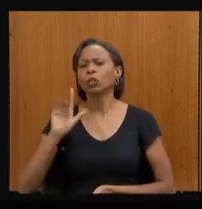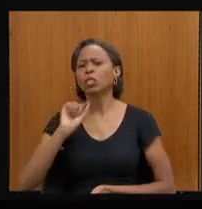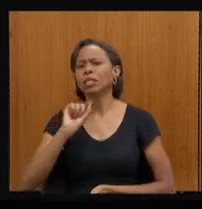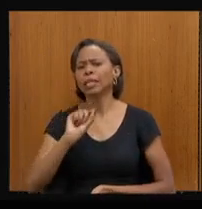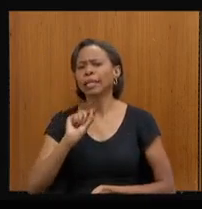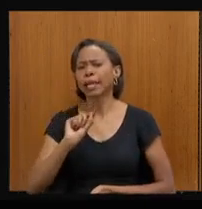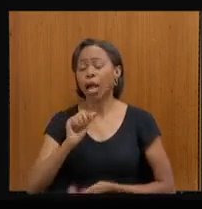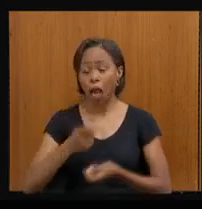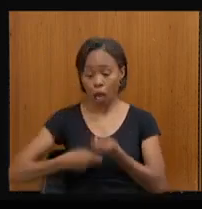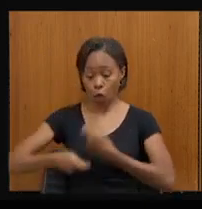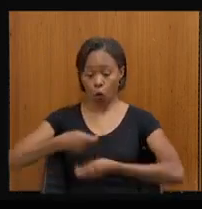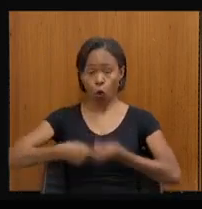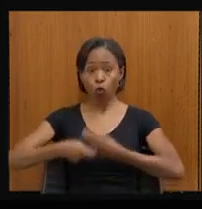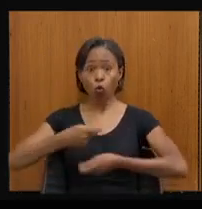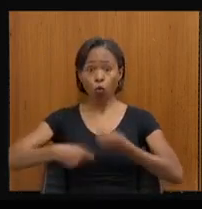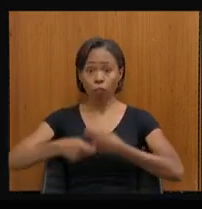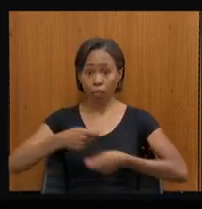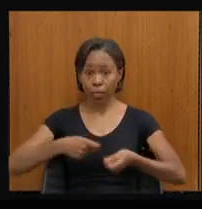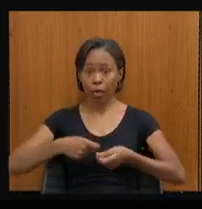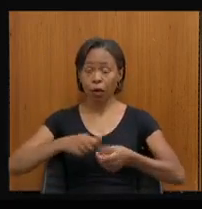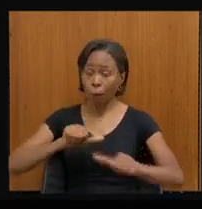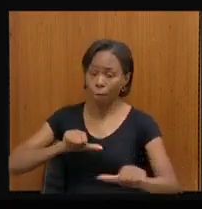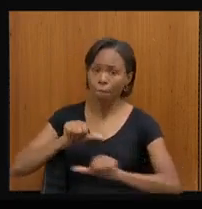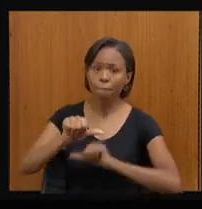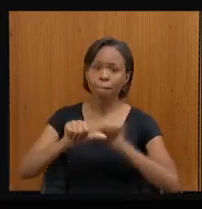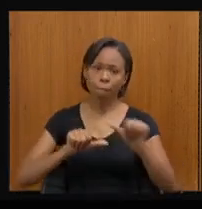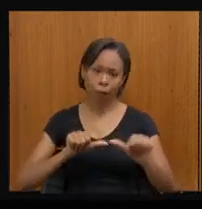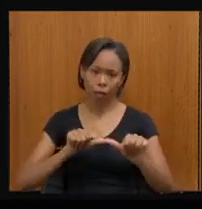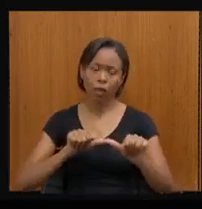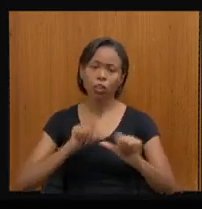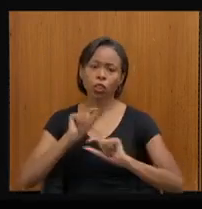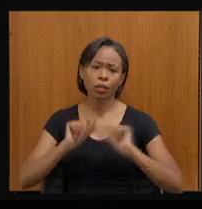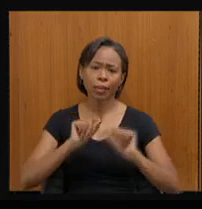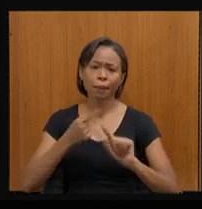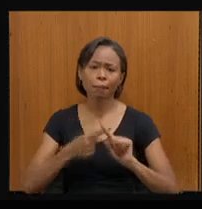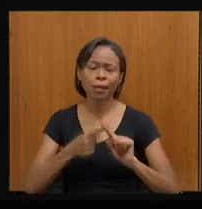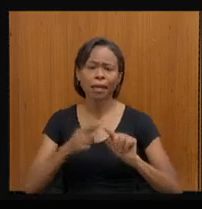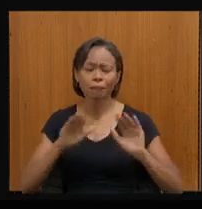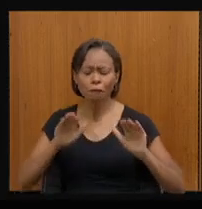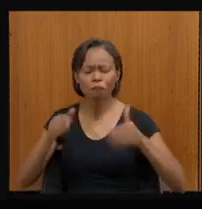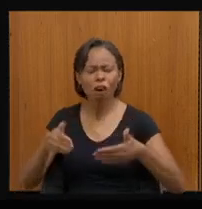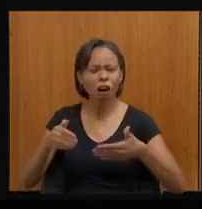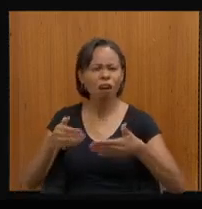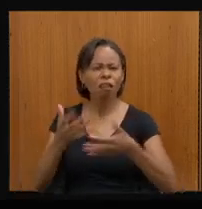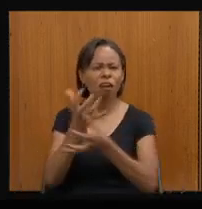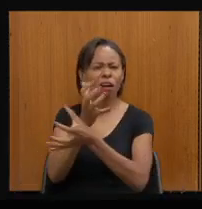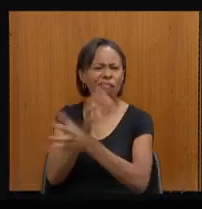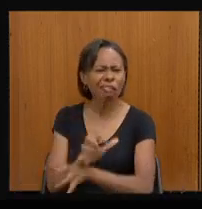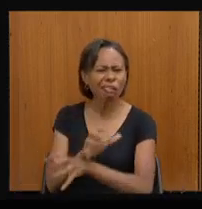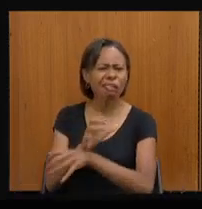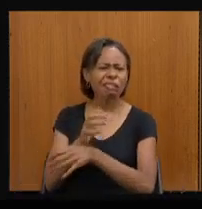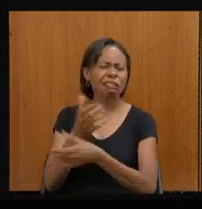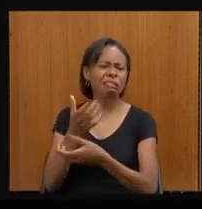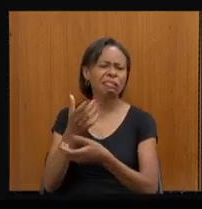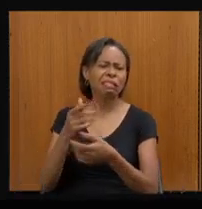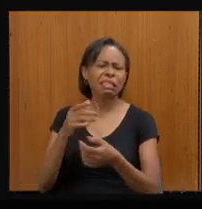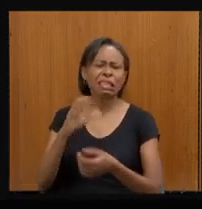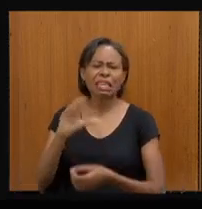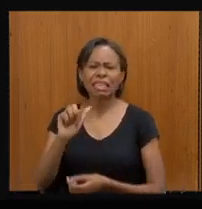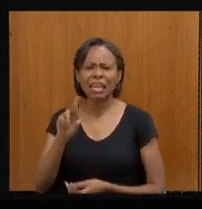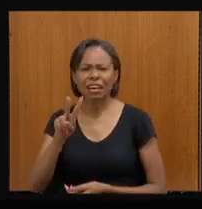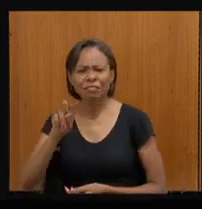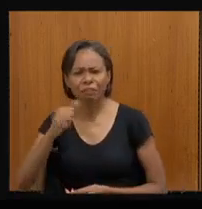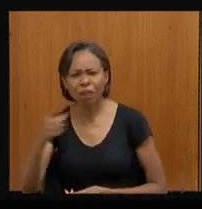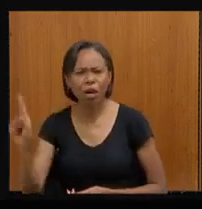economia é uma economia digamos baseados muito em Fontes fósseis em carvão em Miami em